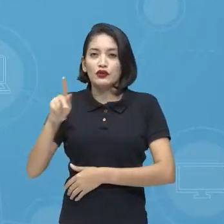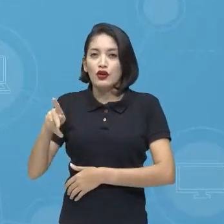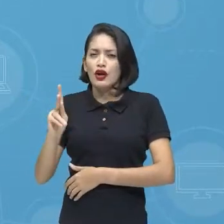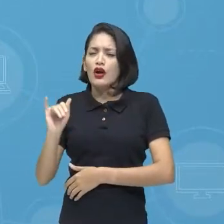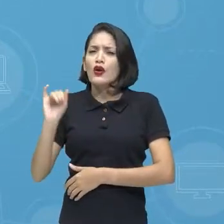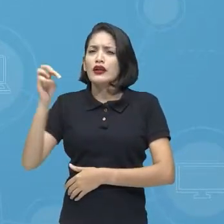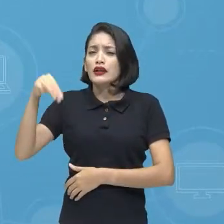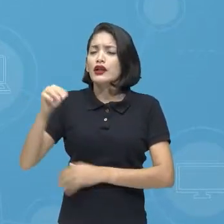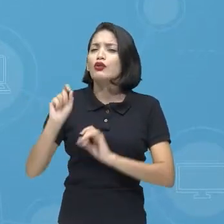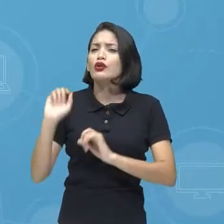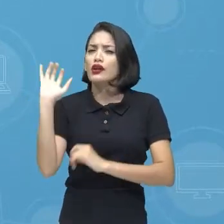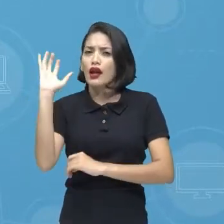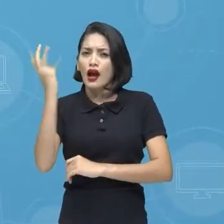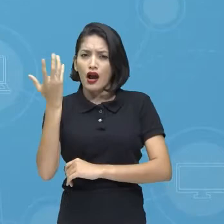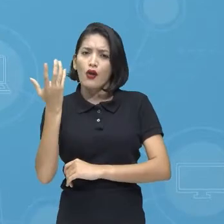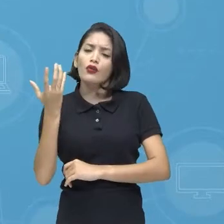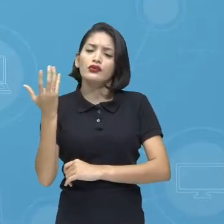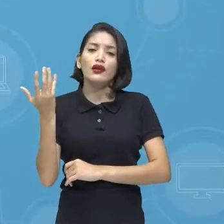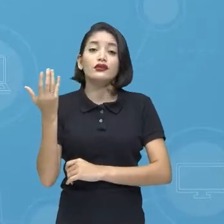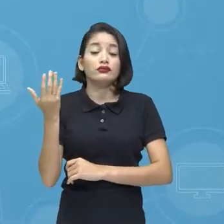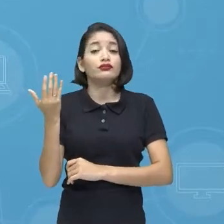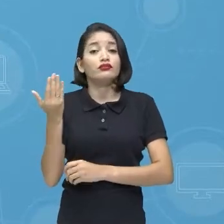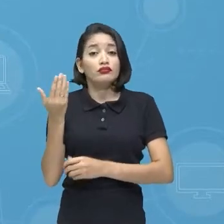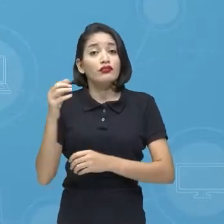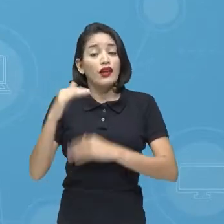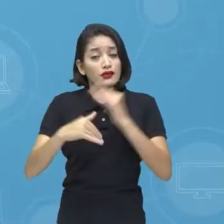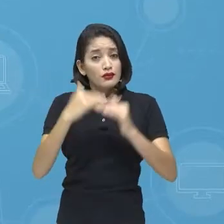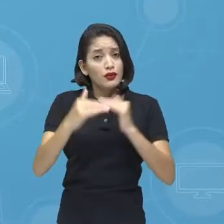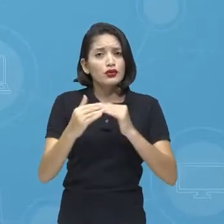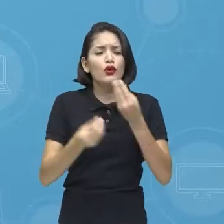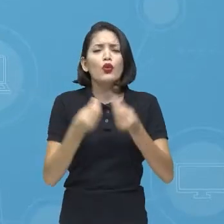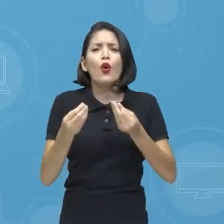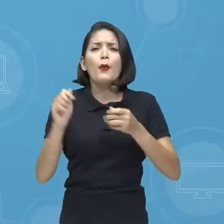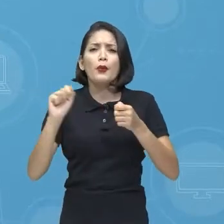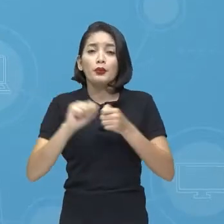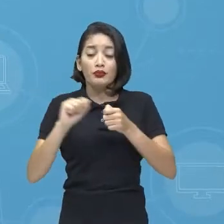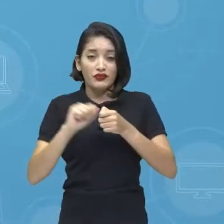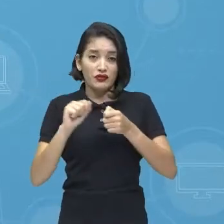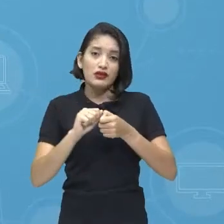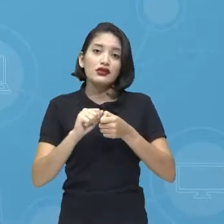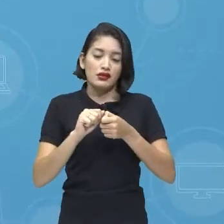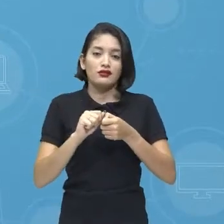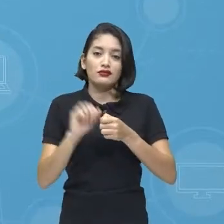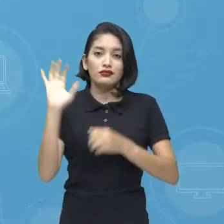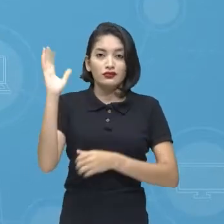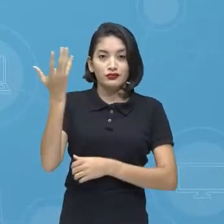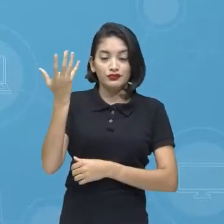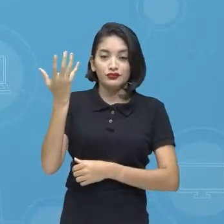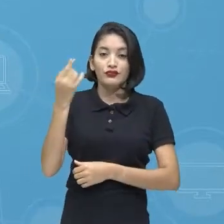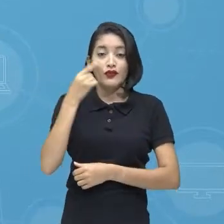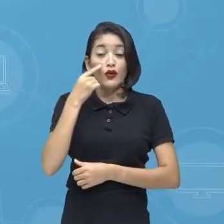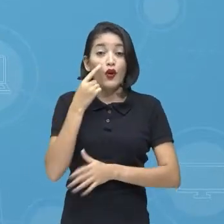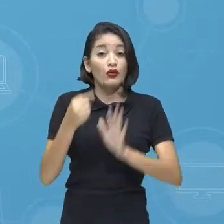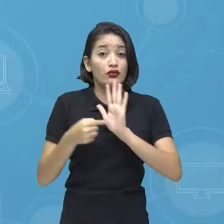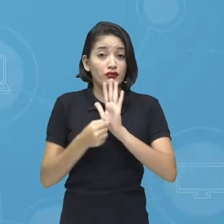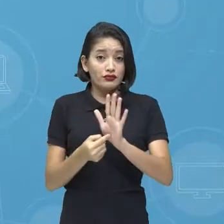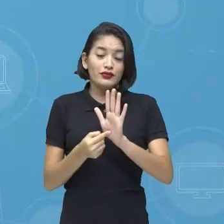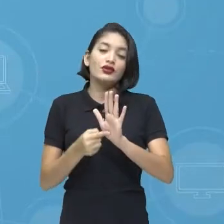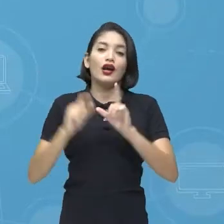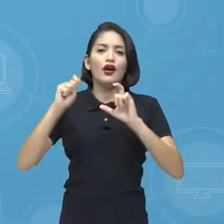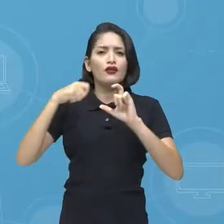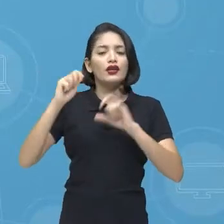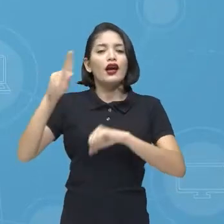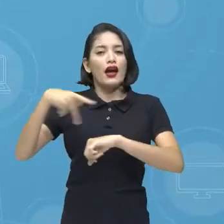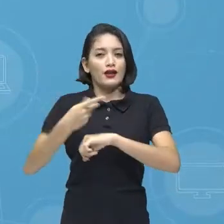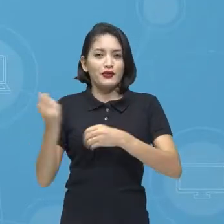que acontece no processo do engasgo e que maneira a gente pode agir nessas situações, tá? Então vamos observar aí o professor Kim e